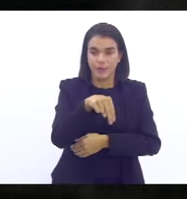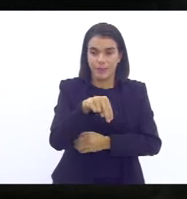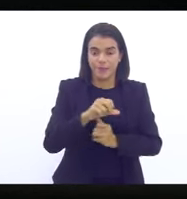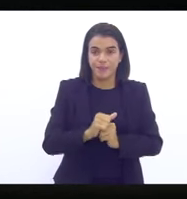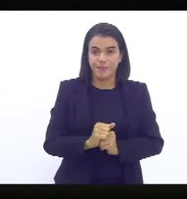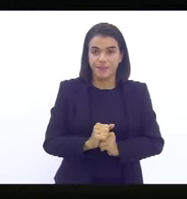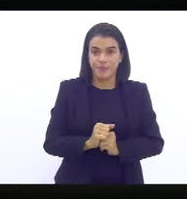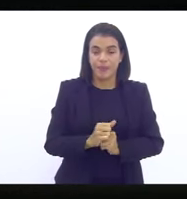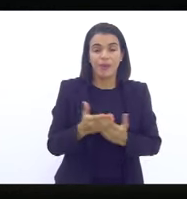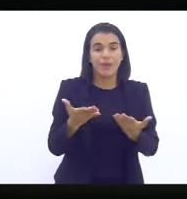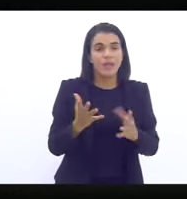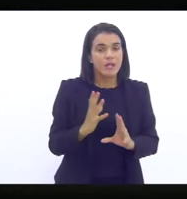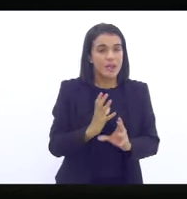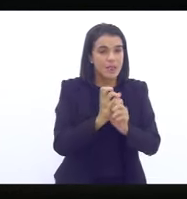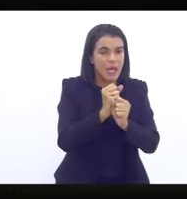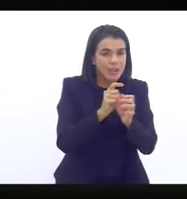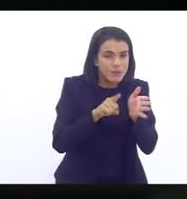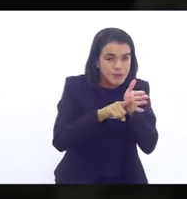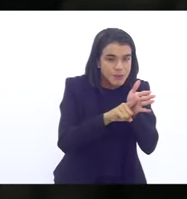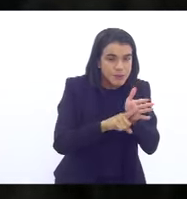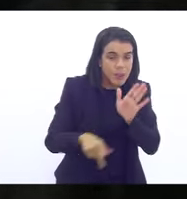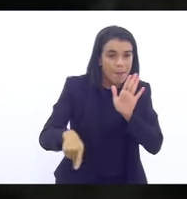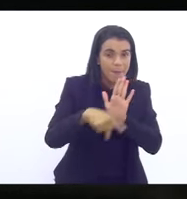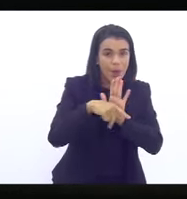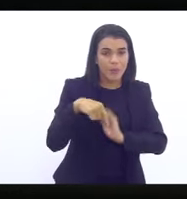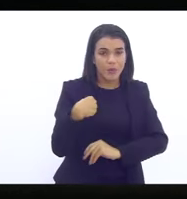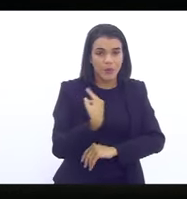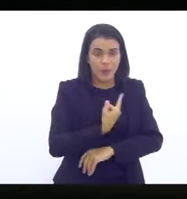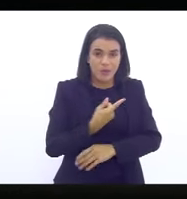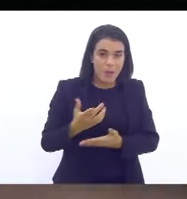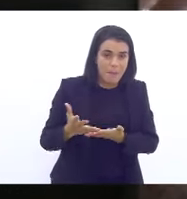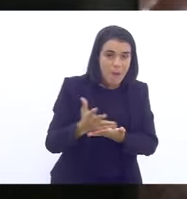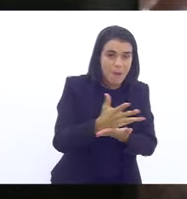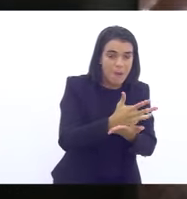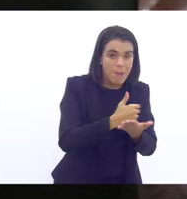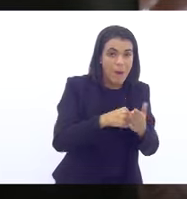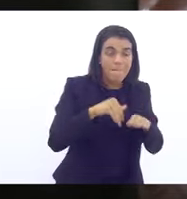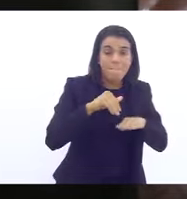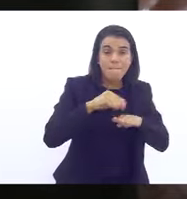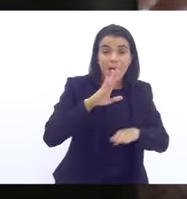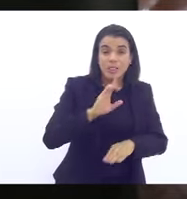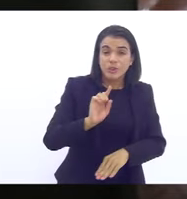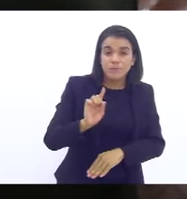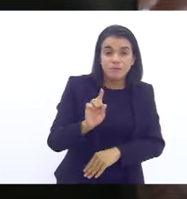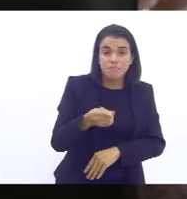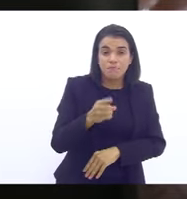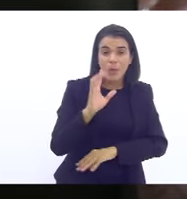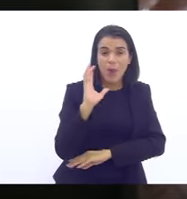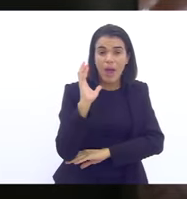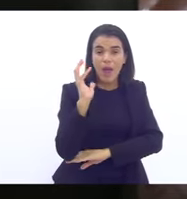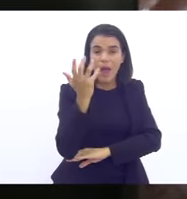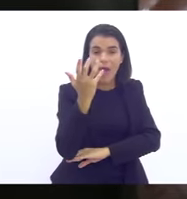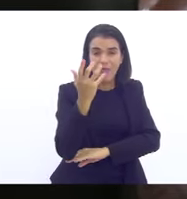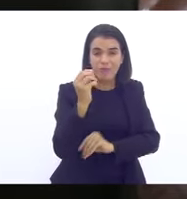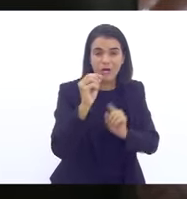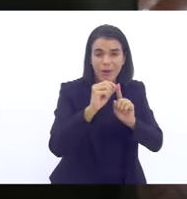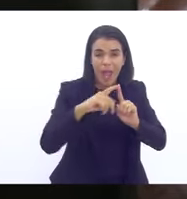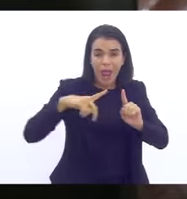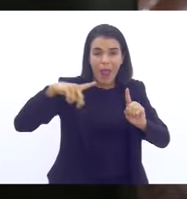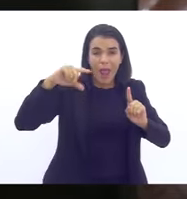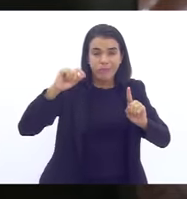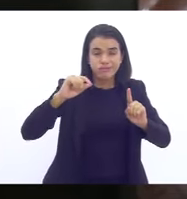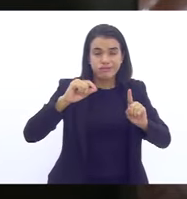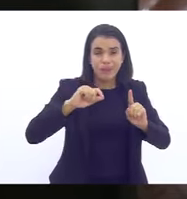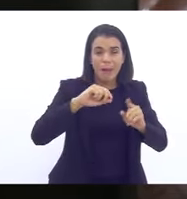mais, segundo dados internos nossos, né, foram mais de 1.000 árvores, galhos, vegetações caídas em